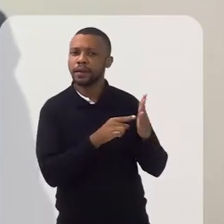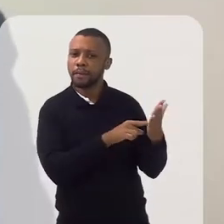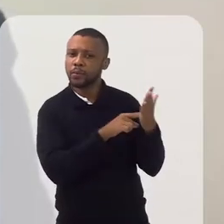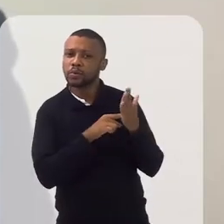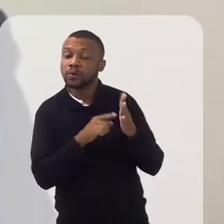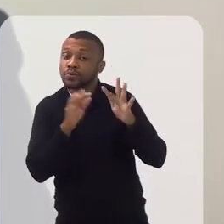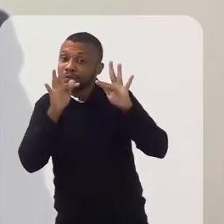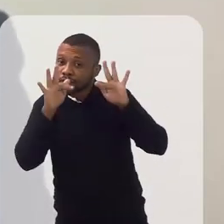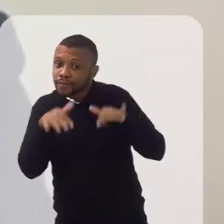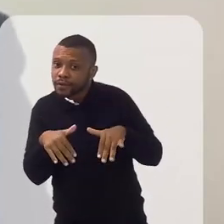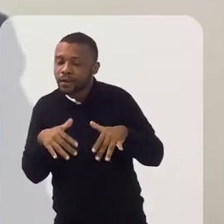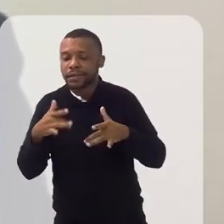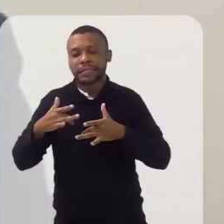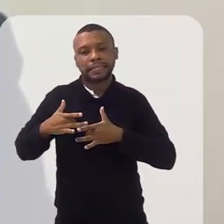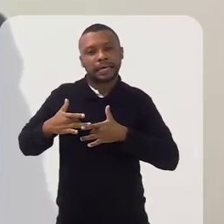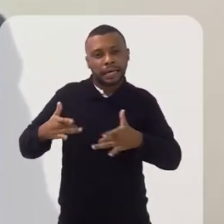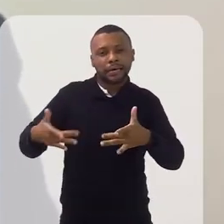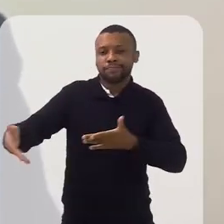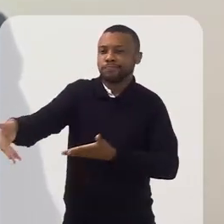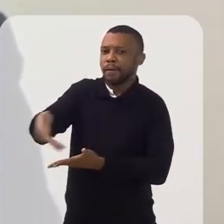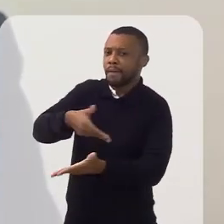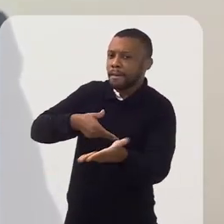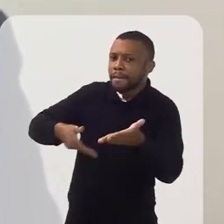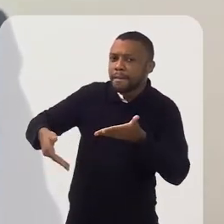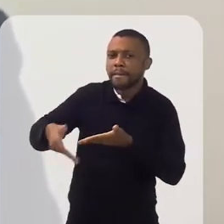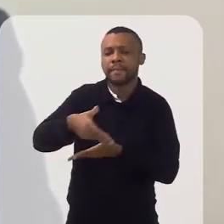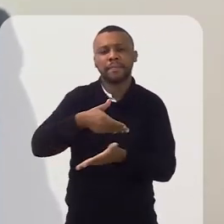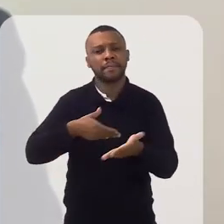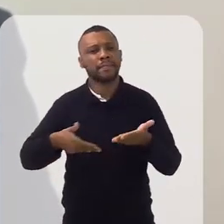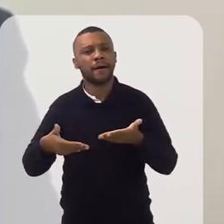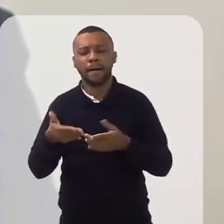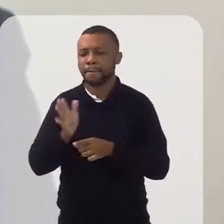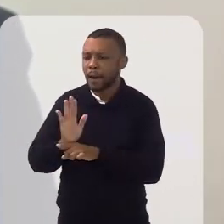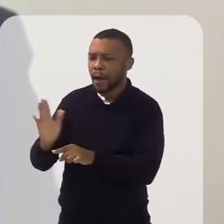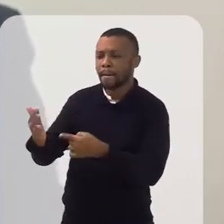que você trouxe agora no final, da solidariedade, que eu acho